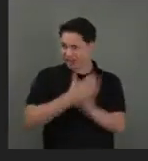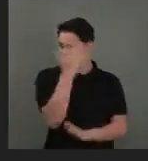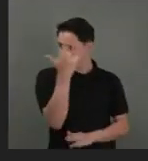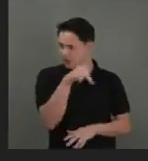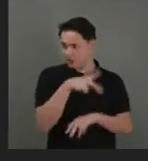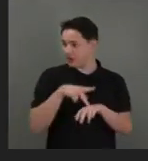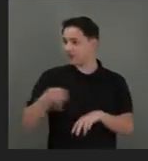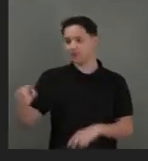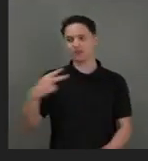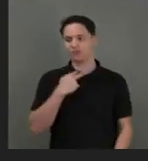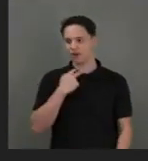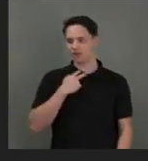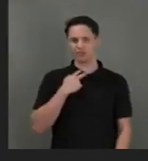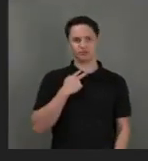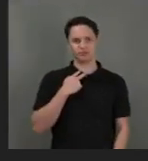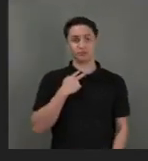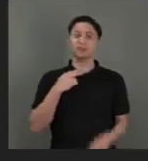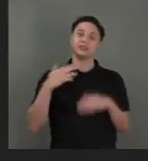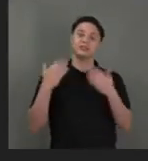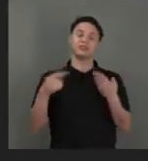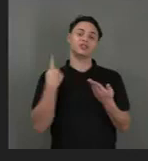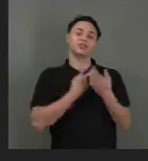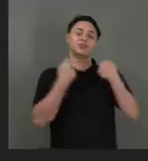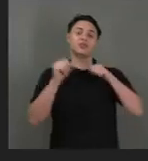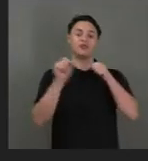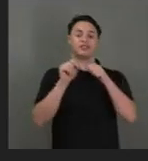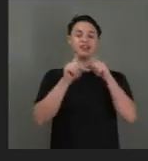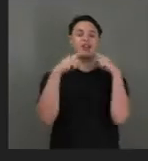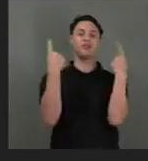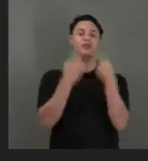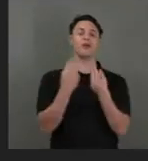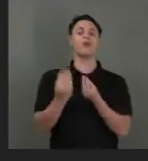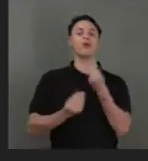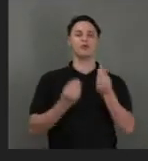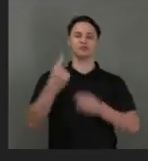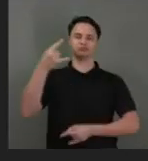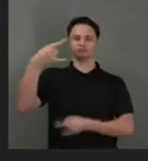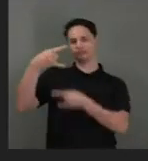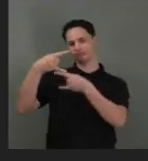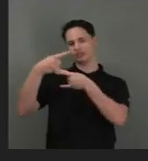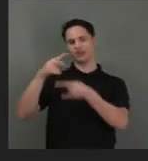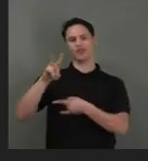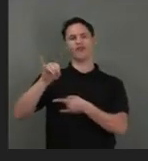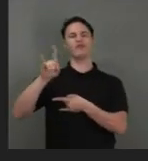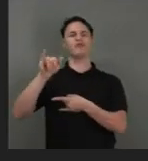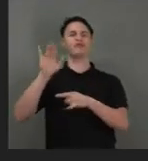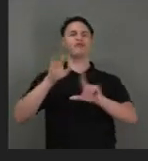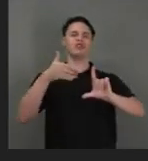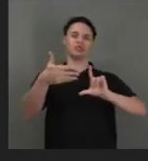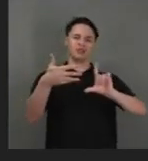governo Lula tentar mediar esse grave atentado à democracia na venezuelana,